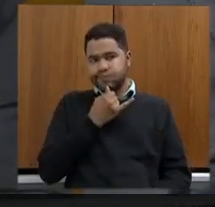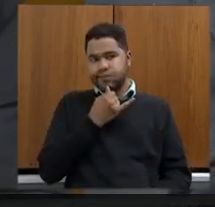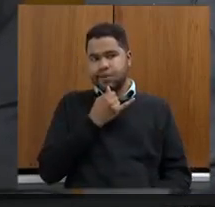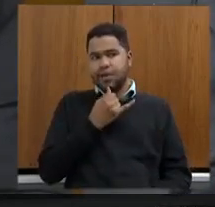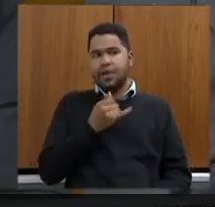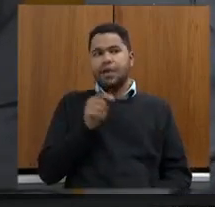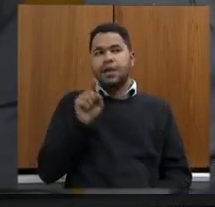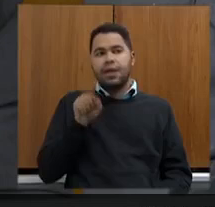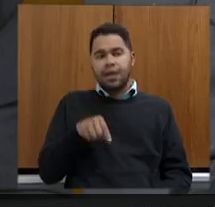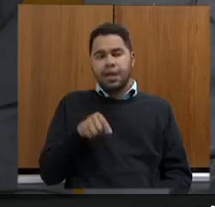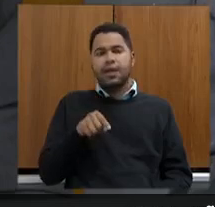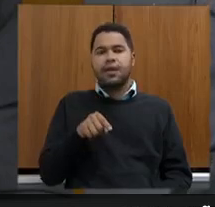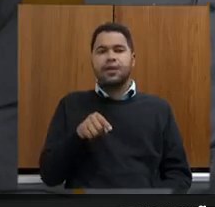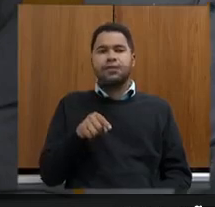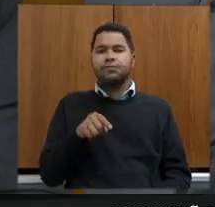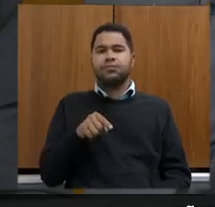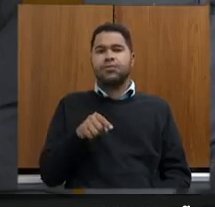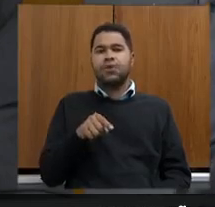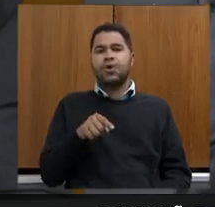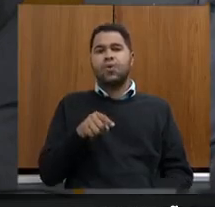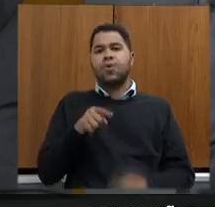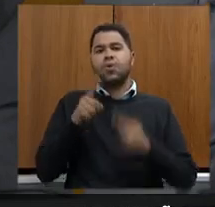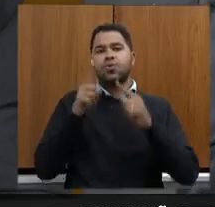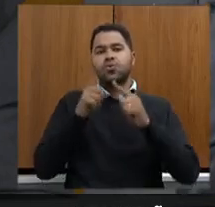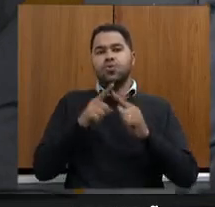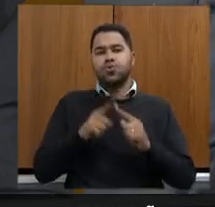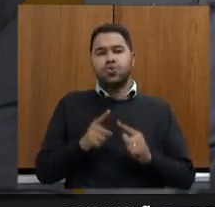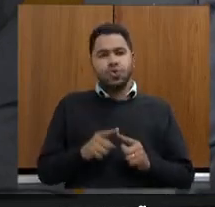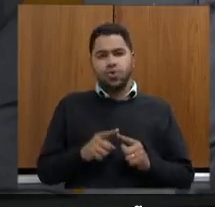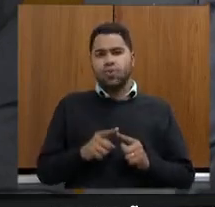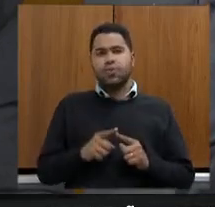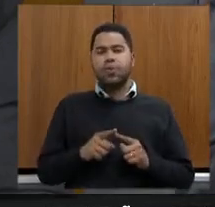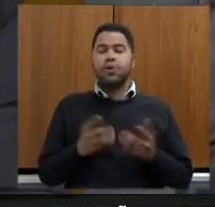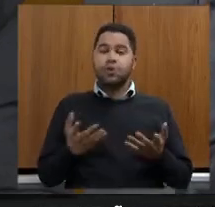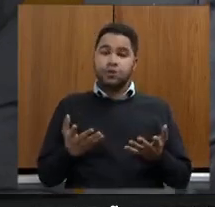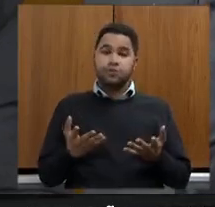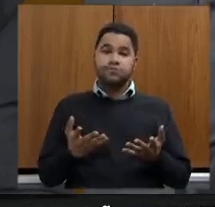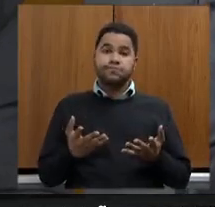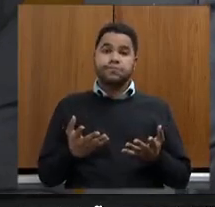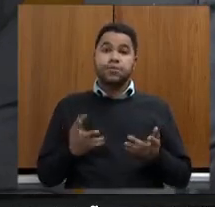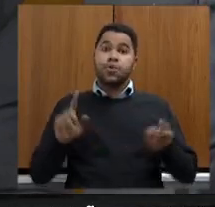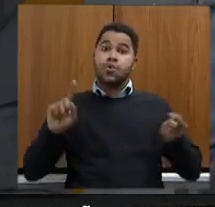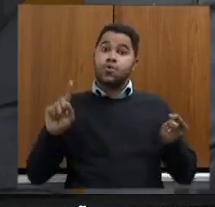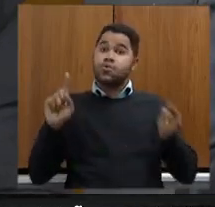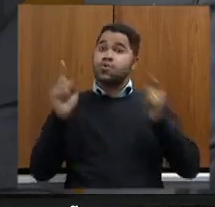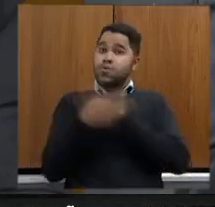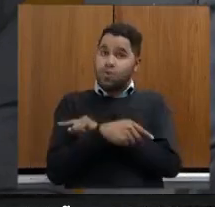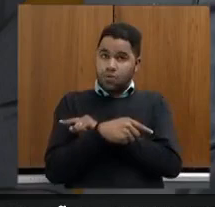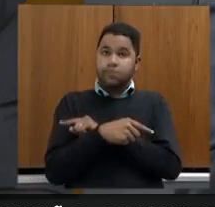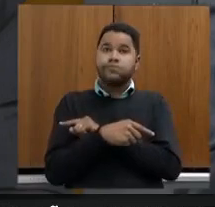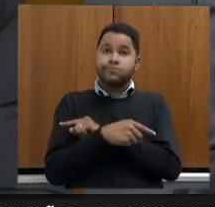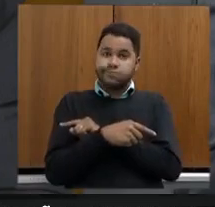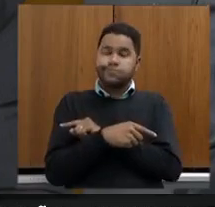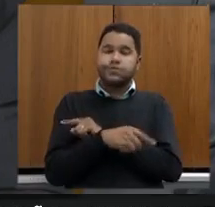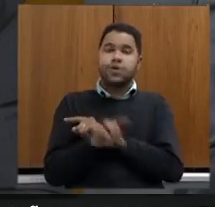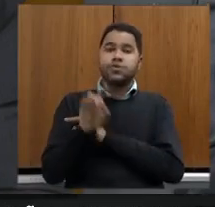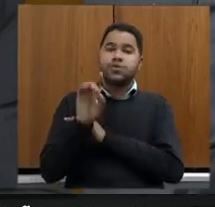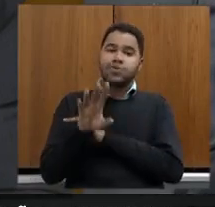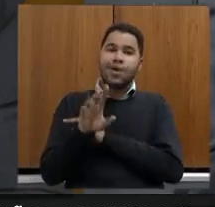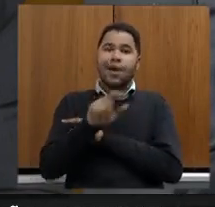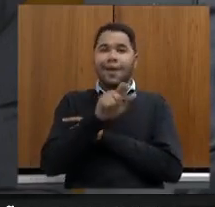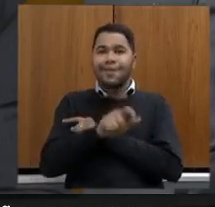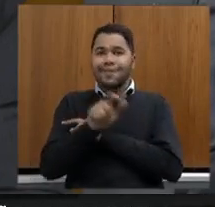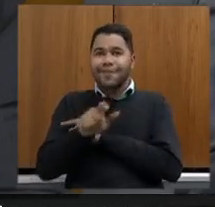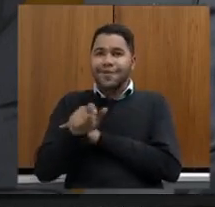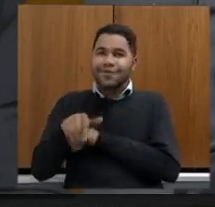aquilo no outro qualquer tipo de reparação muito pelo contrário né só deixou